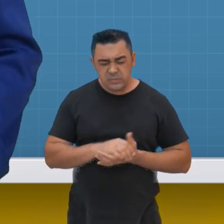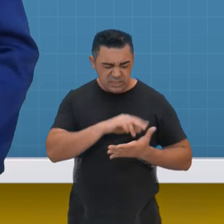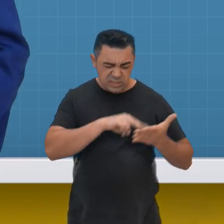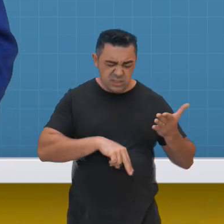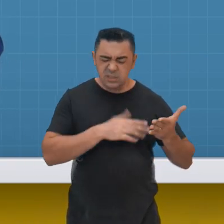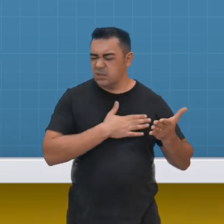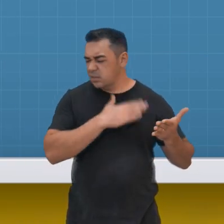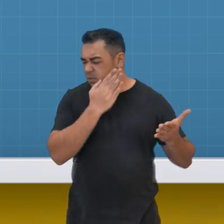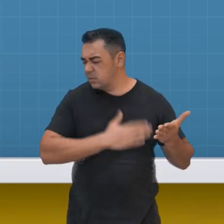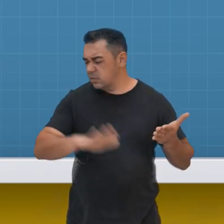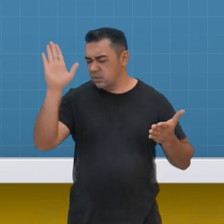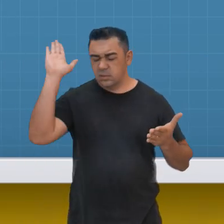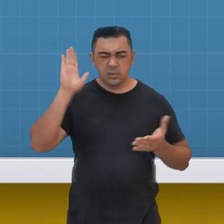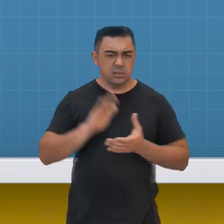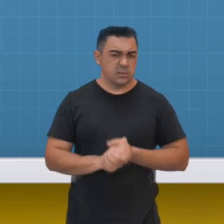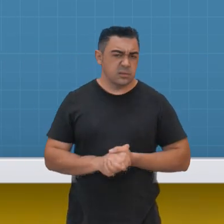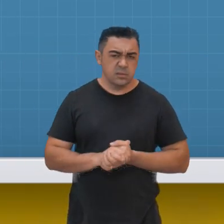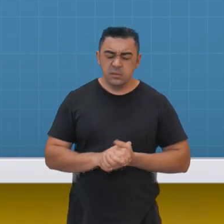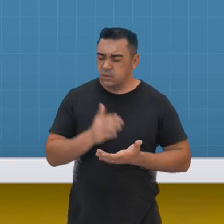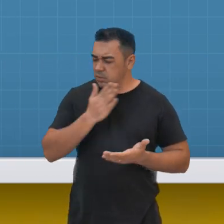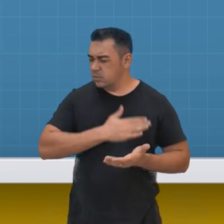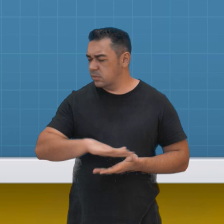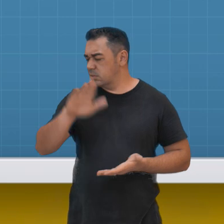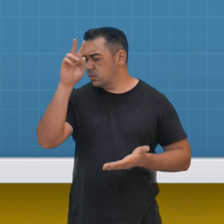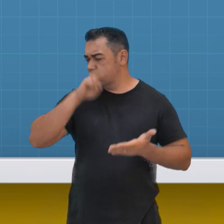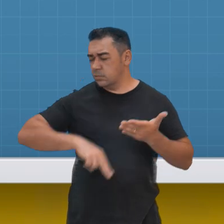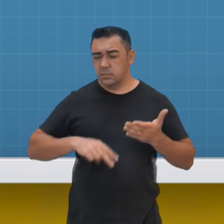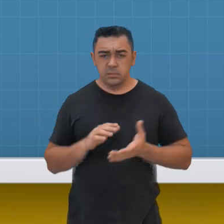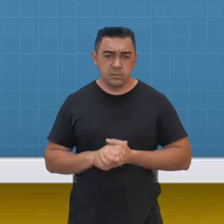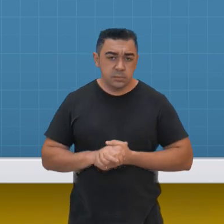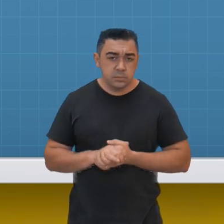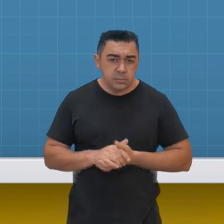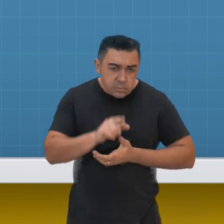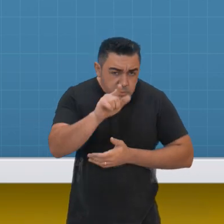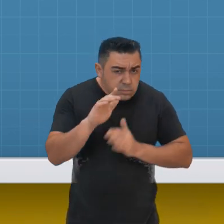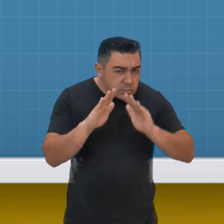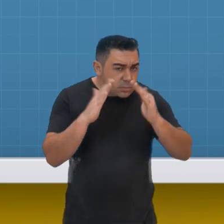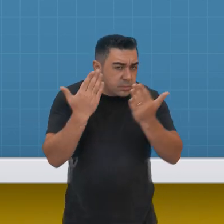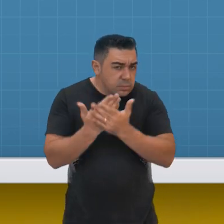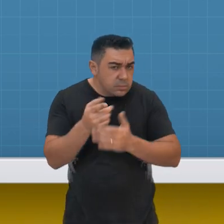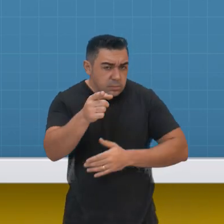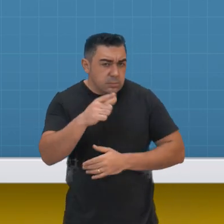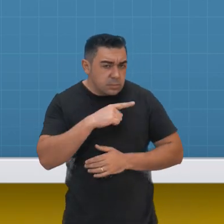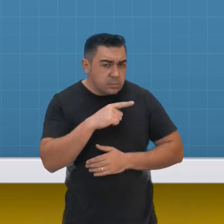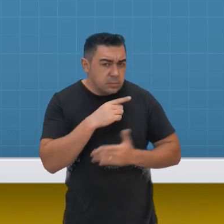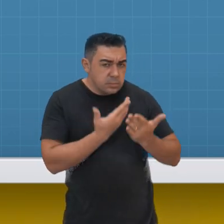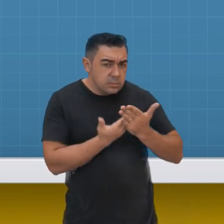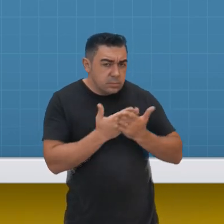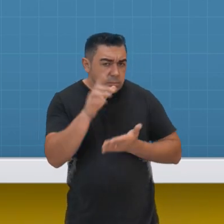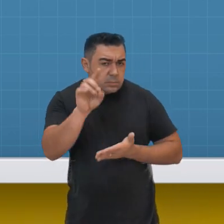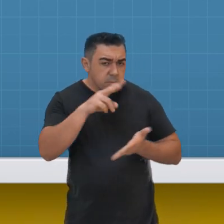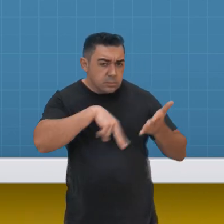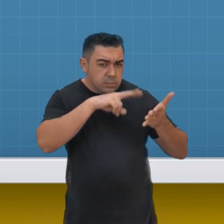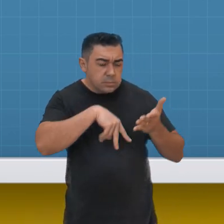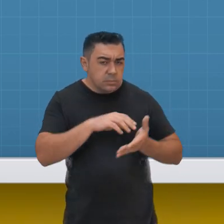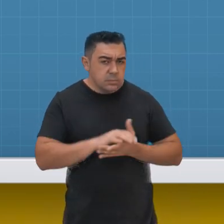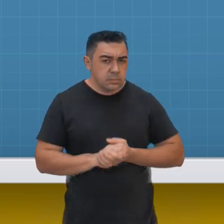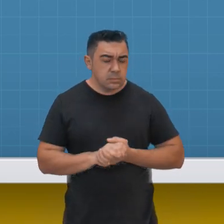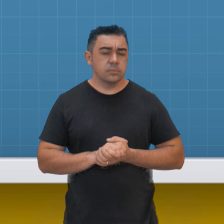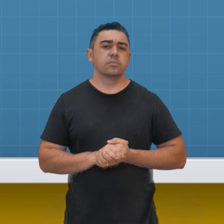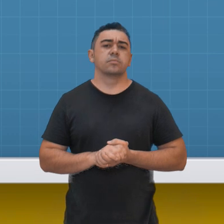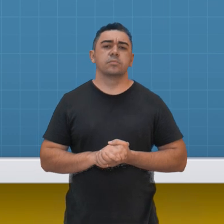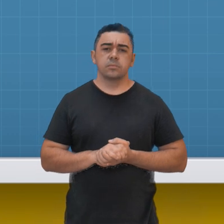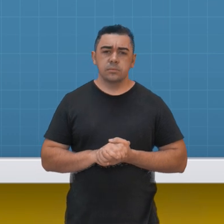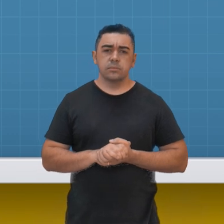Ai, professor, eu não gosto de ler. Ai, não gosto de ler. Na sua escola, você tem uma aula que é só leitura?